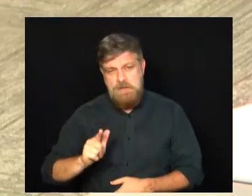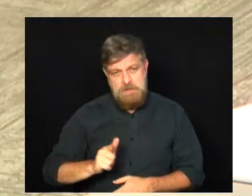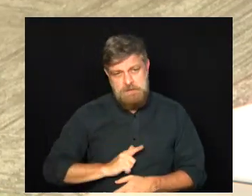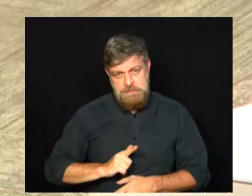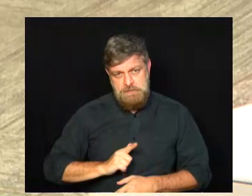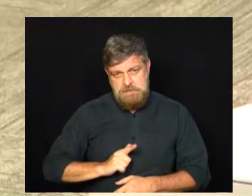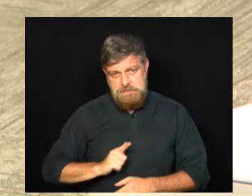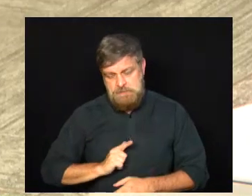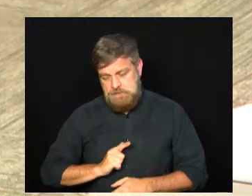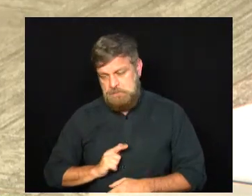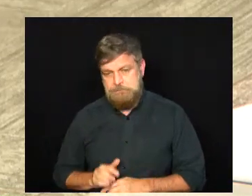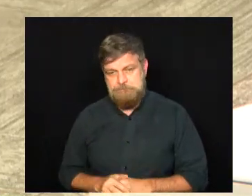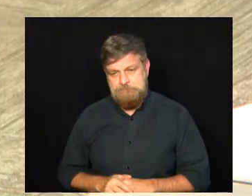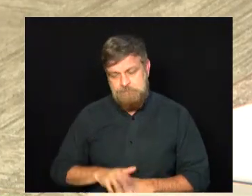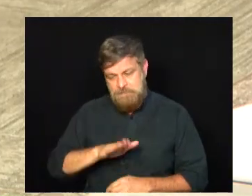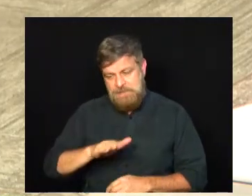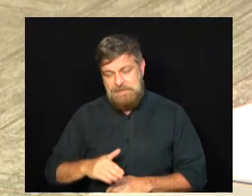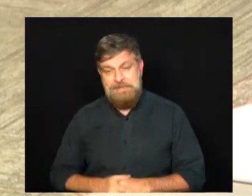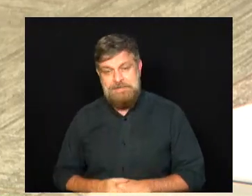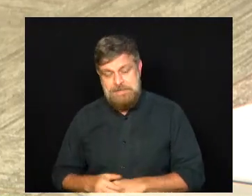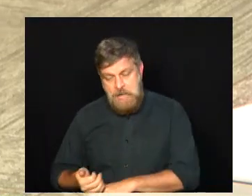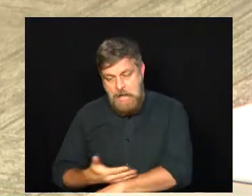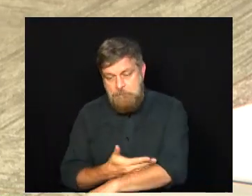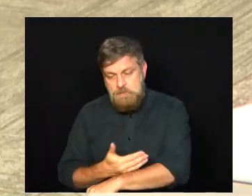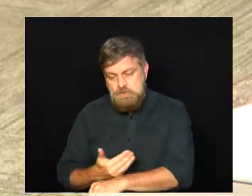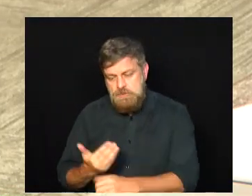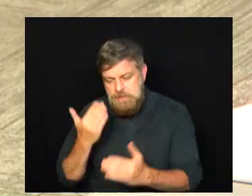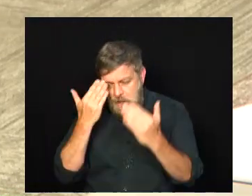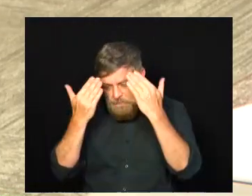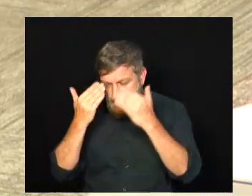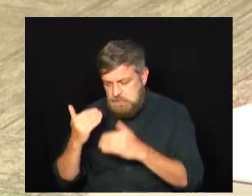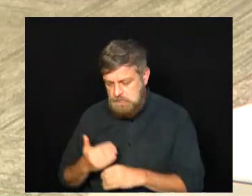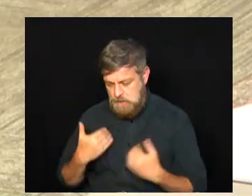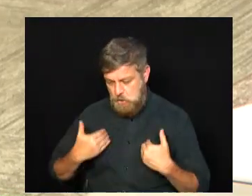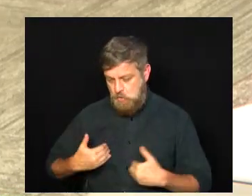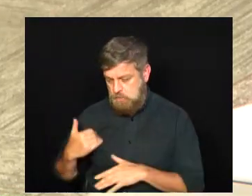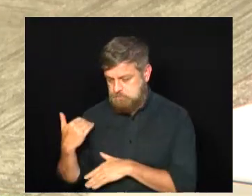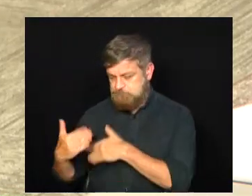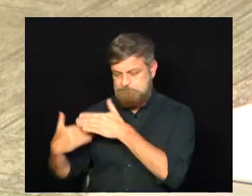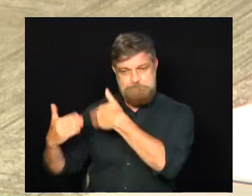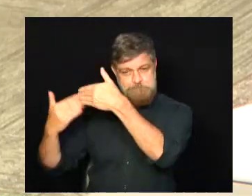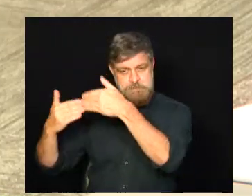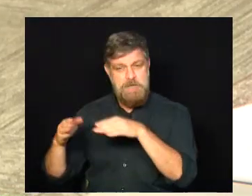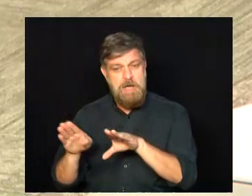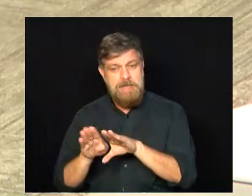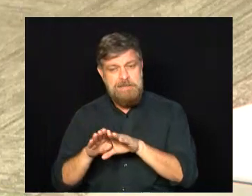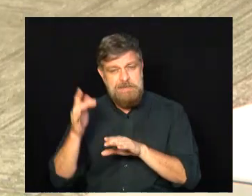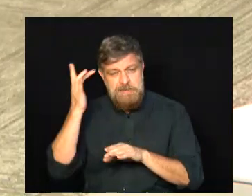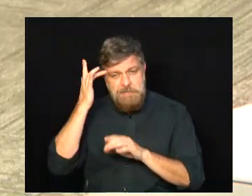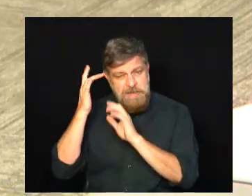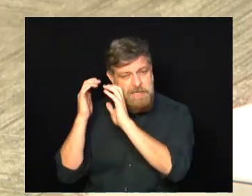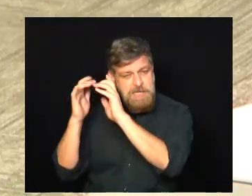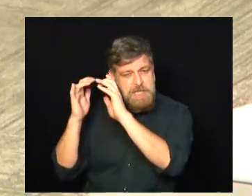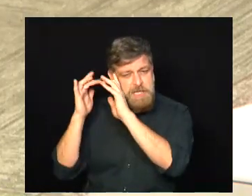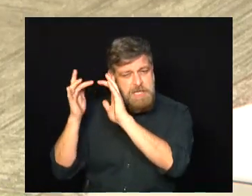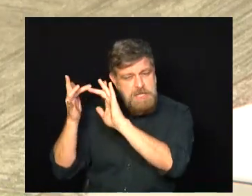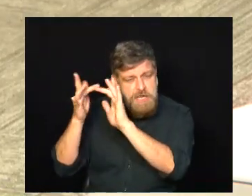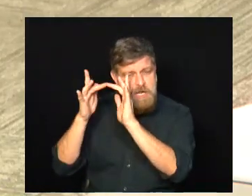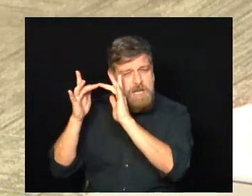do desenvolvimento emocional, psicológico, físico, das conexões neurais, né,